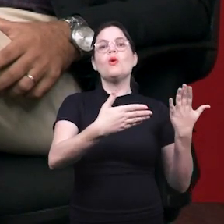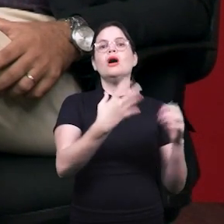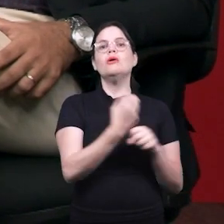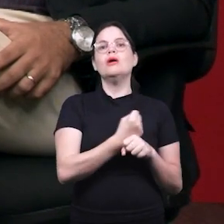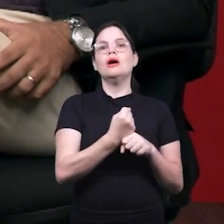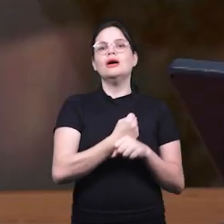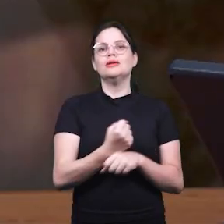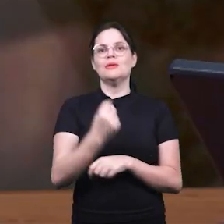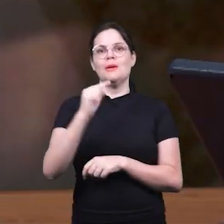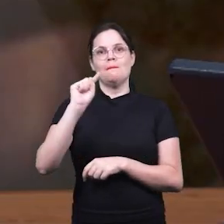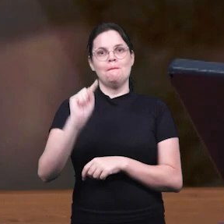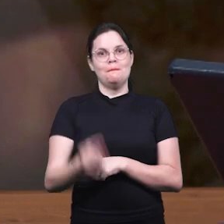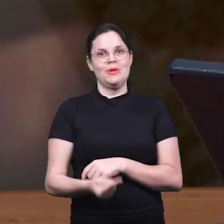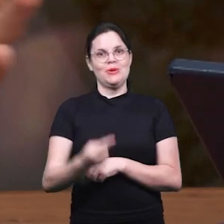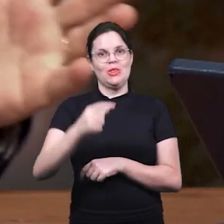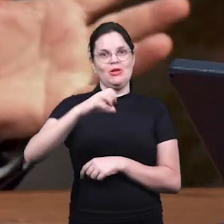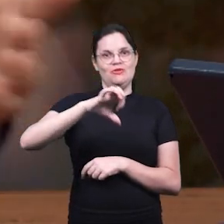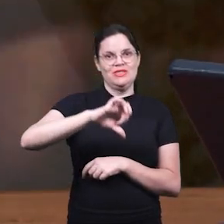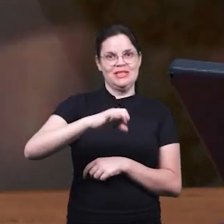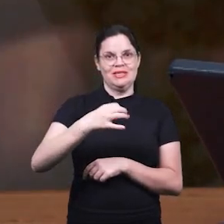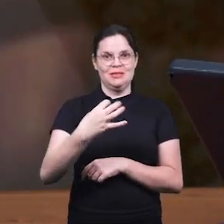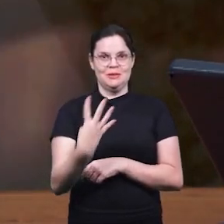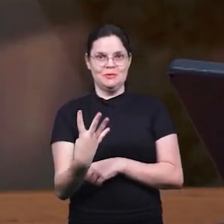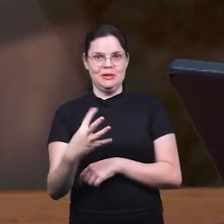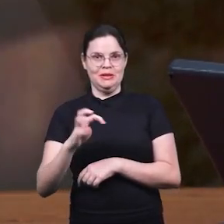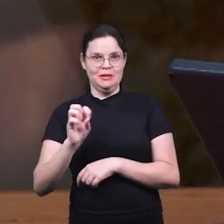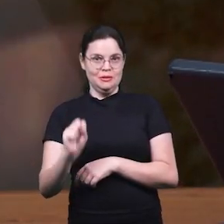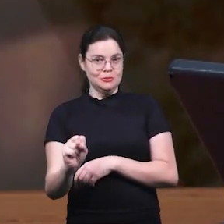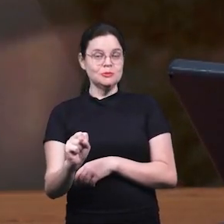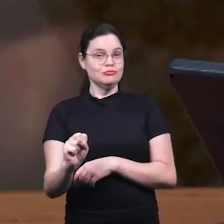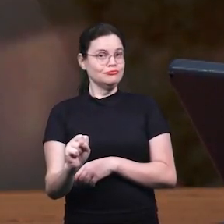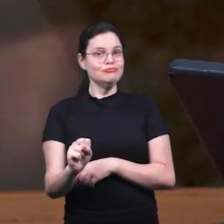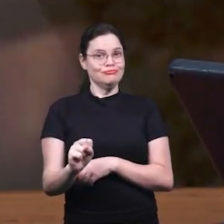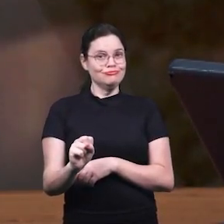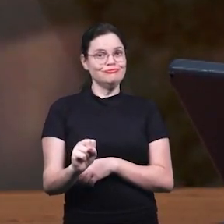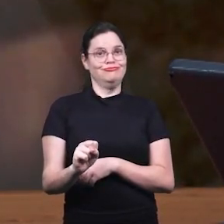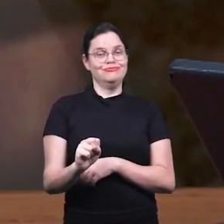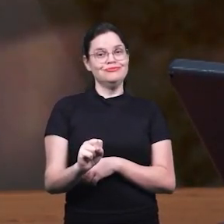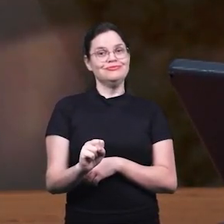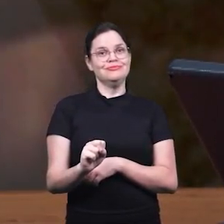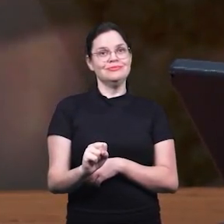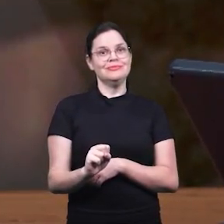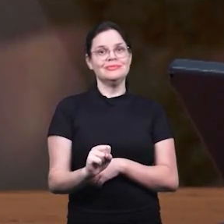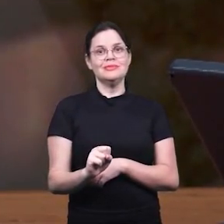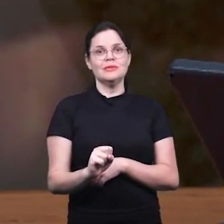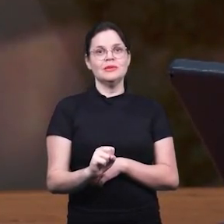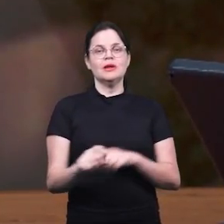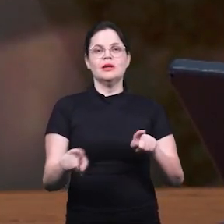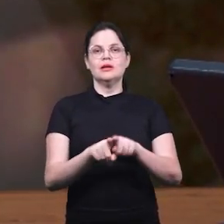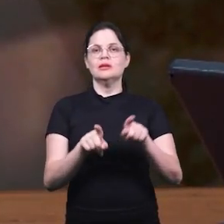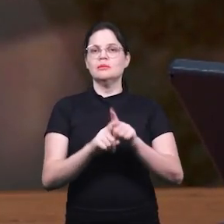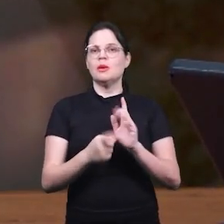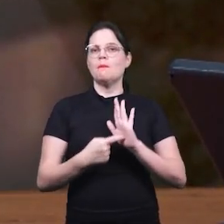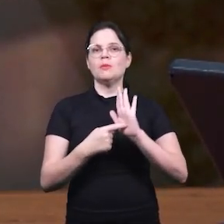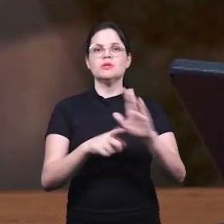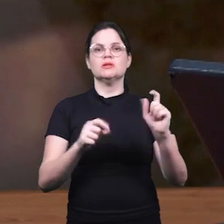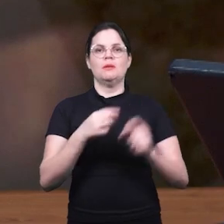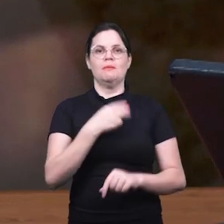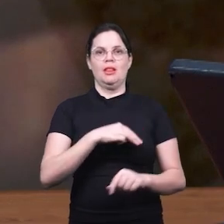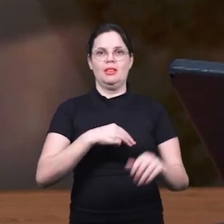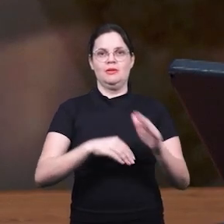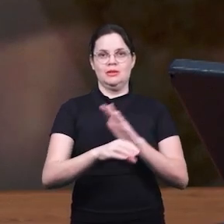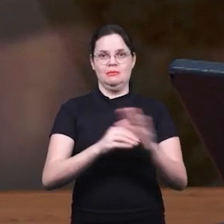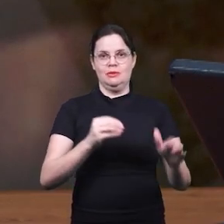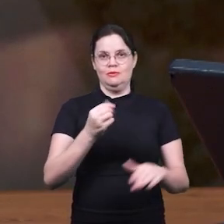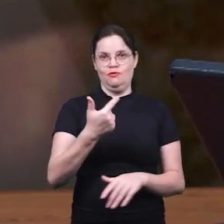1948. E agora eu queria encerrar esse episódio, né, mostrando mais uma coisa de Mateus 24,